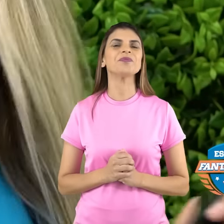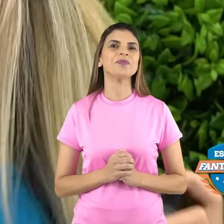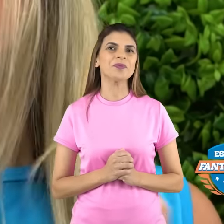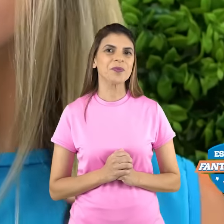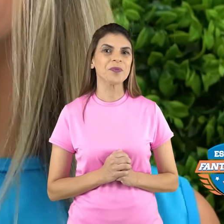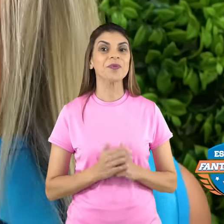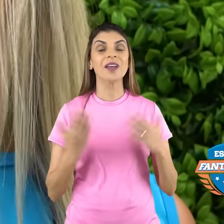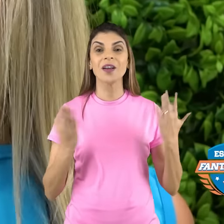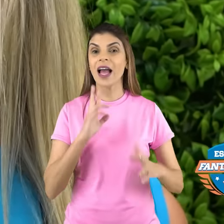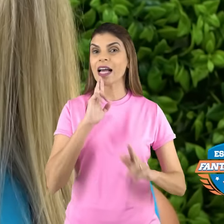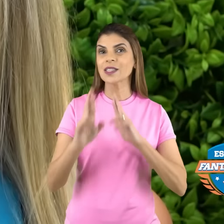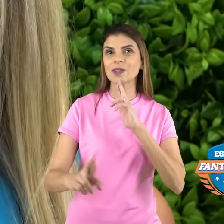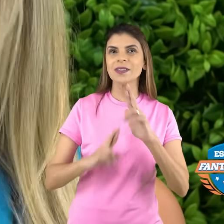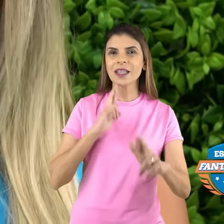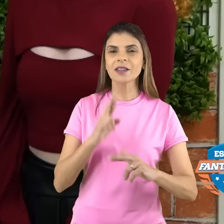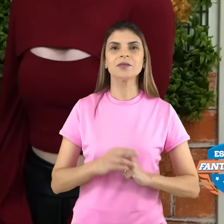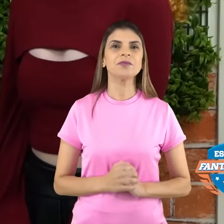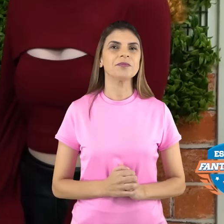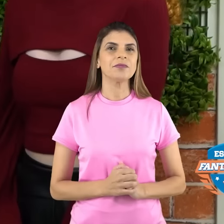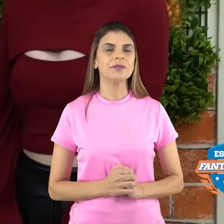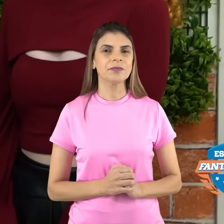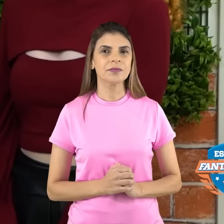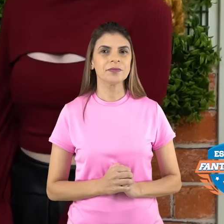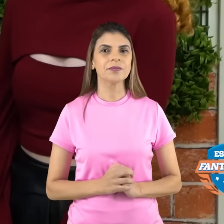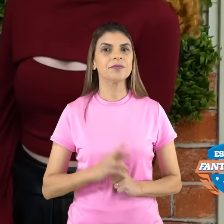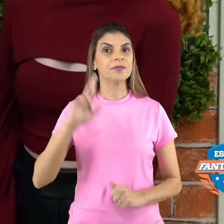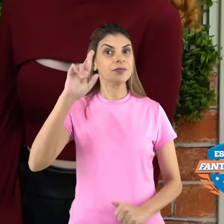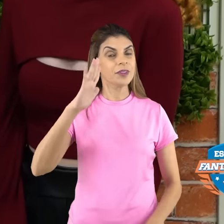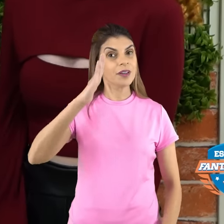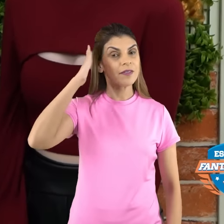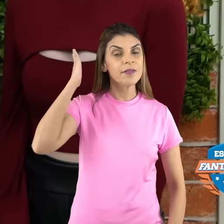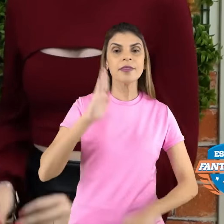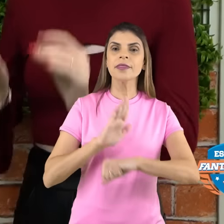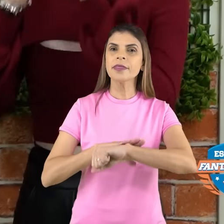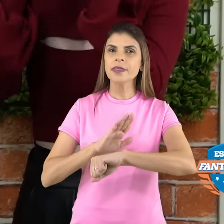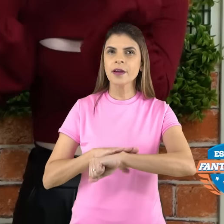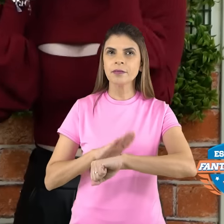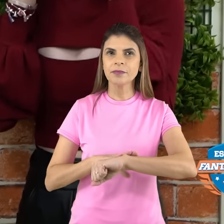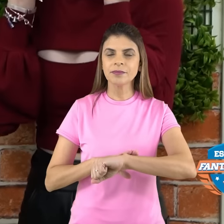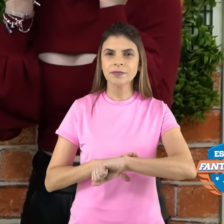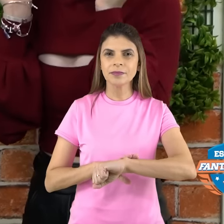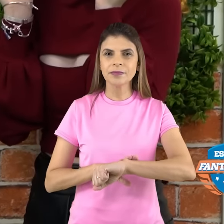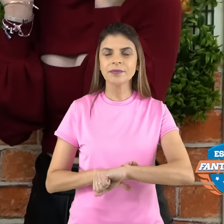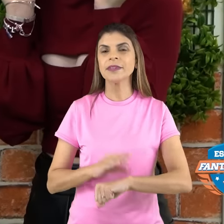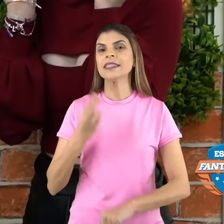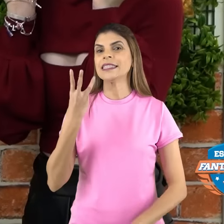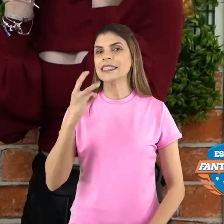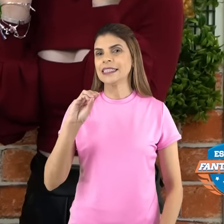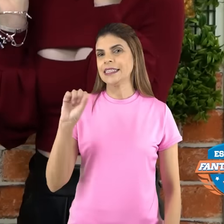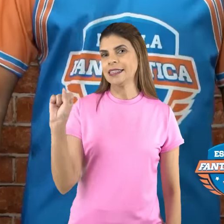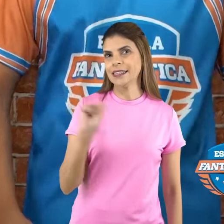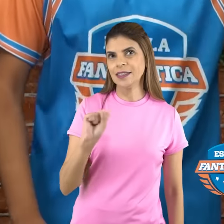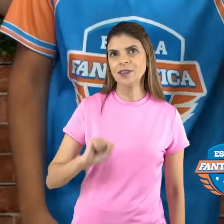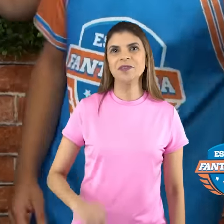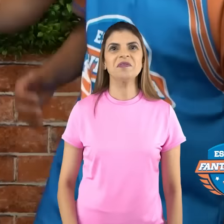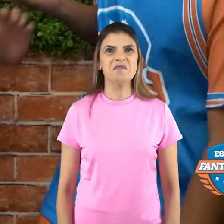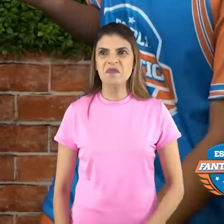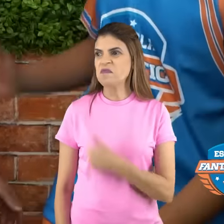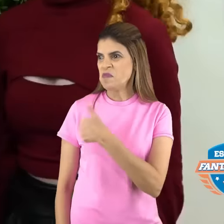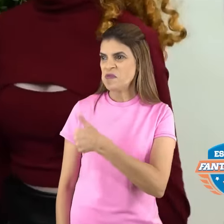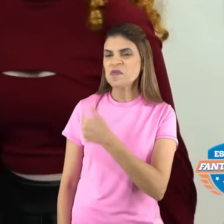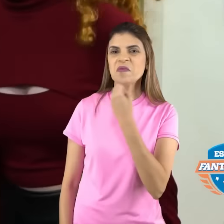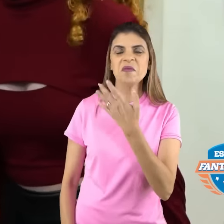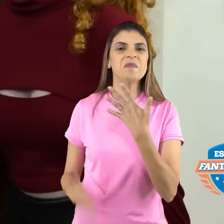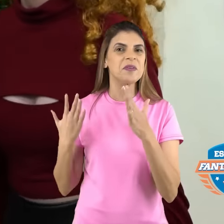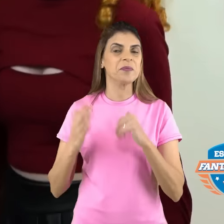Agora vamos aos resultados. Rafael, você fez em 30 segundos. É,